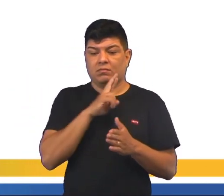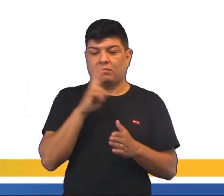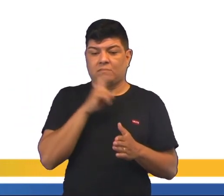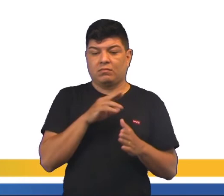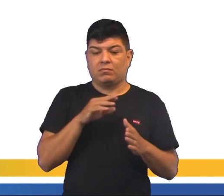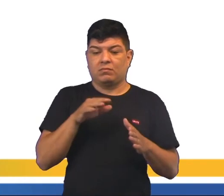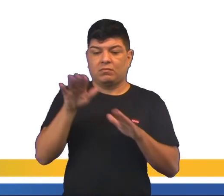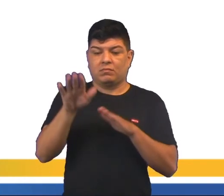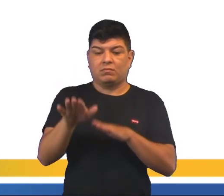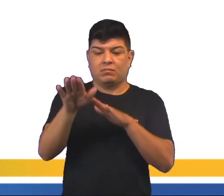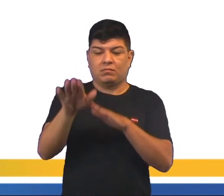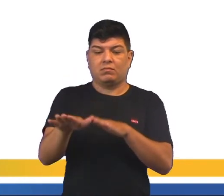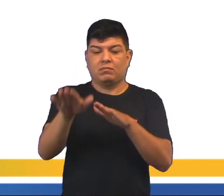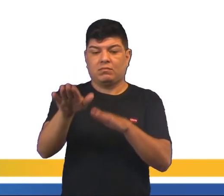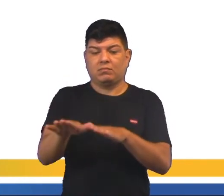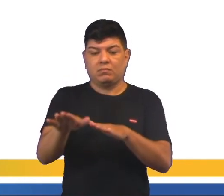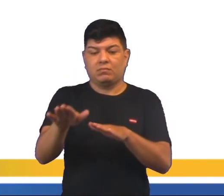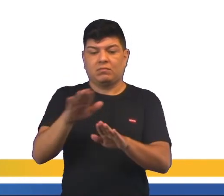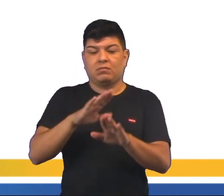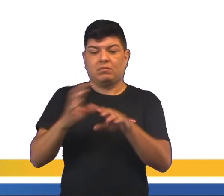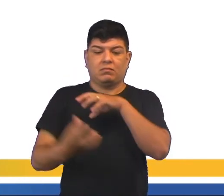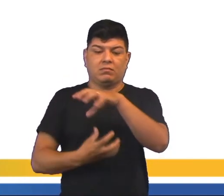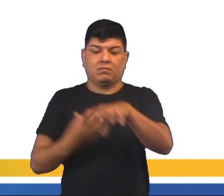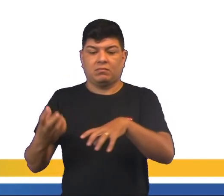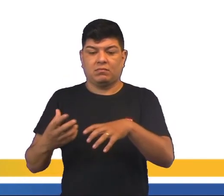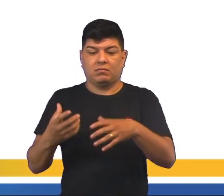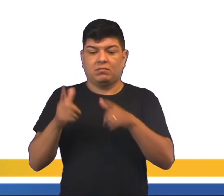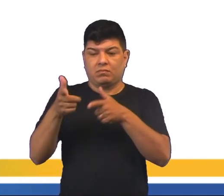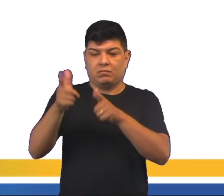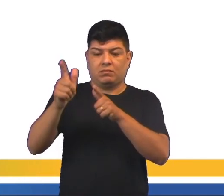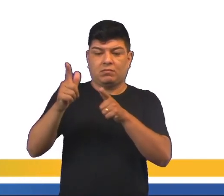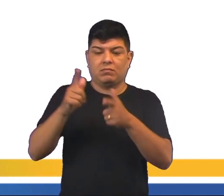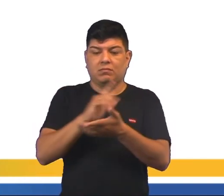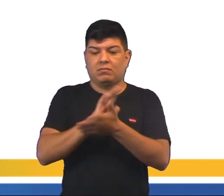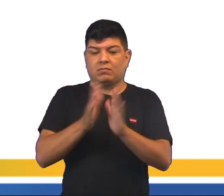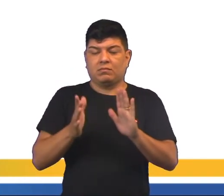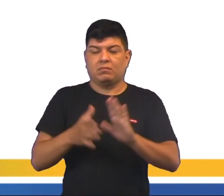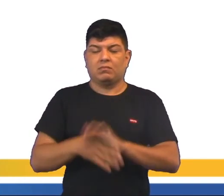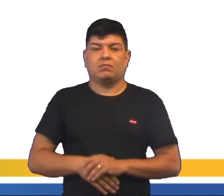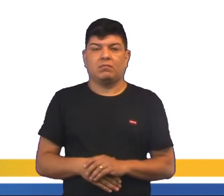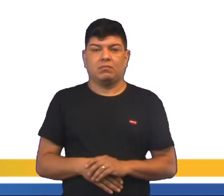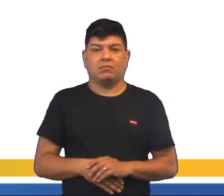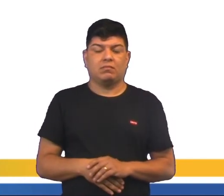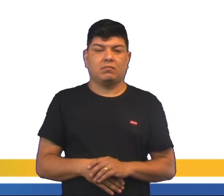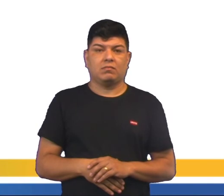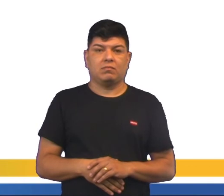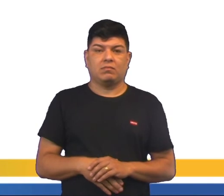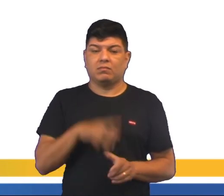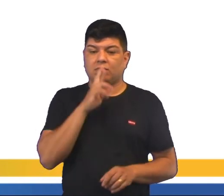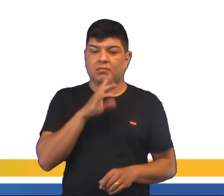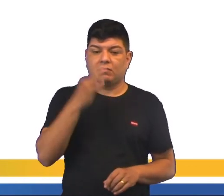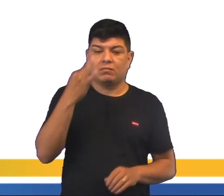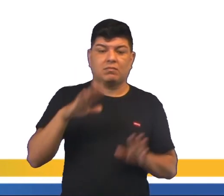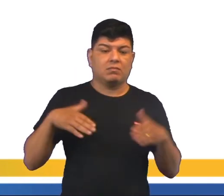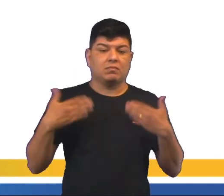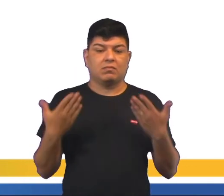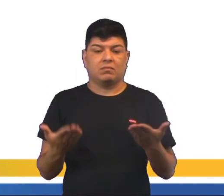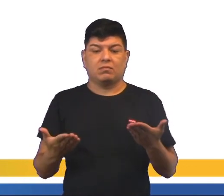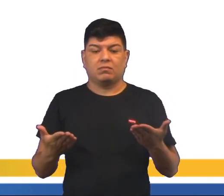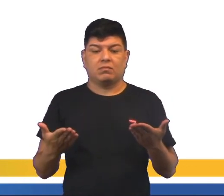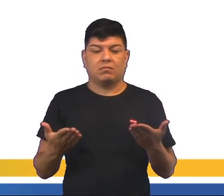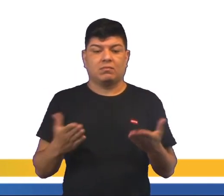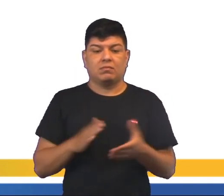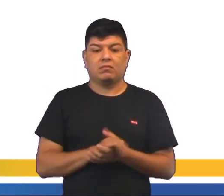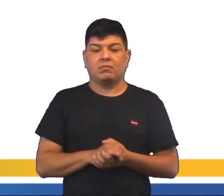que enviou tropas de apoio aos revolucionários e bombardeou bases do governo cubano. A resposta certa é a